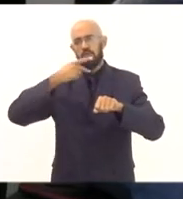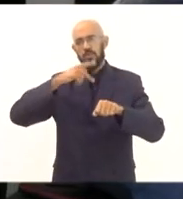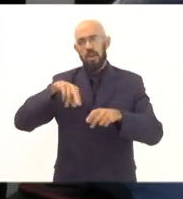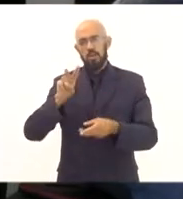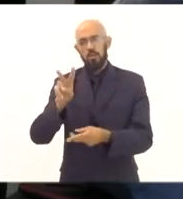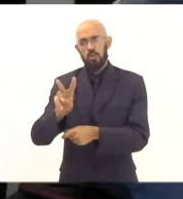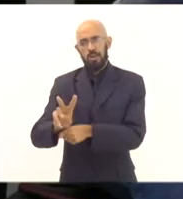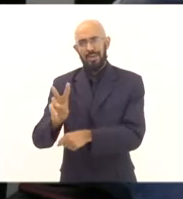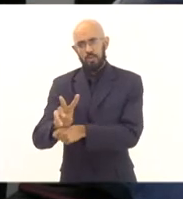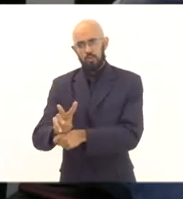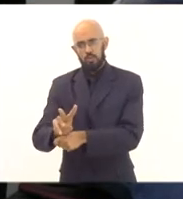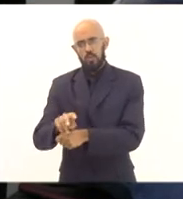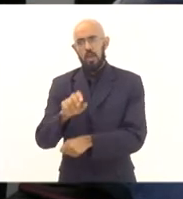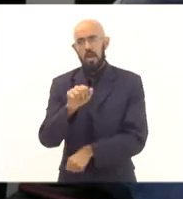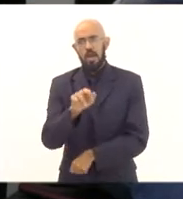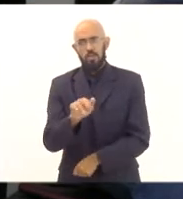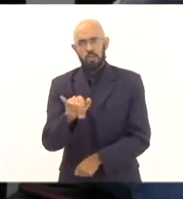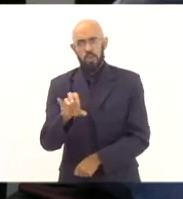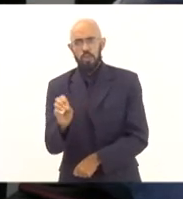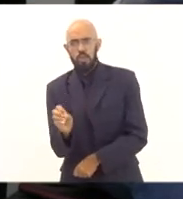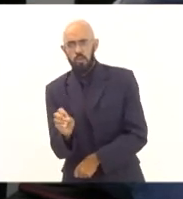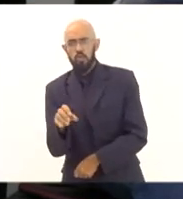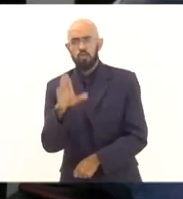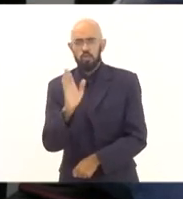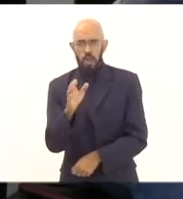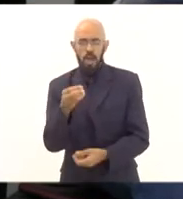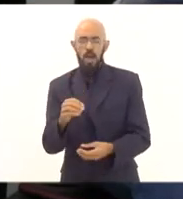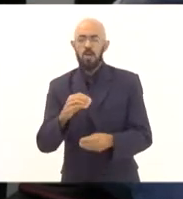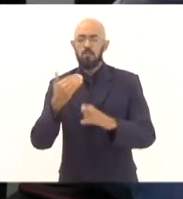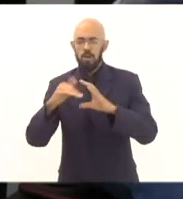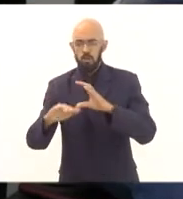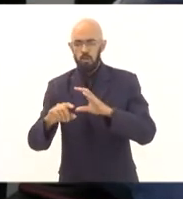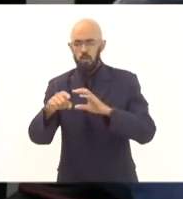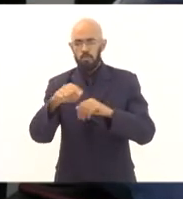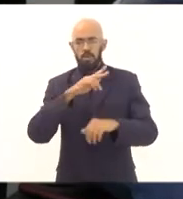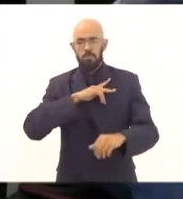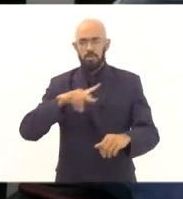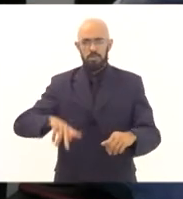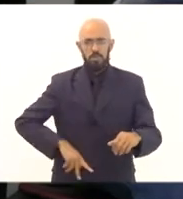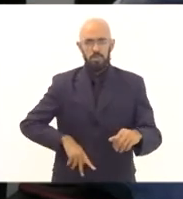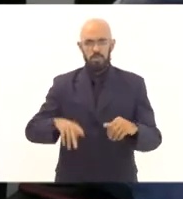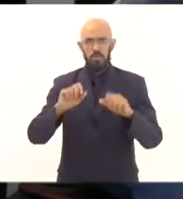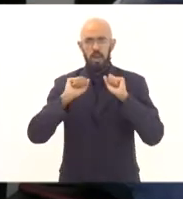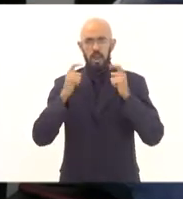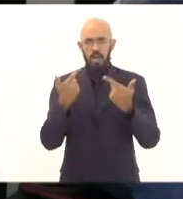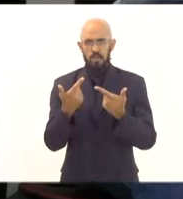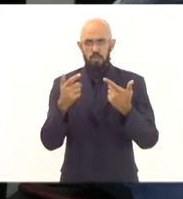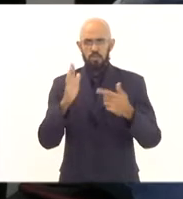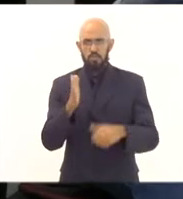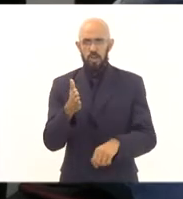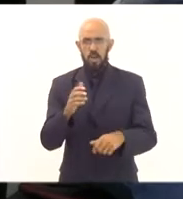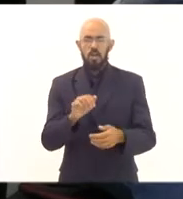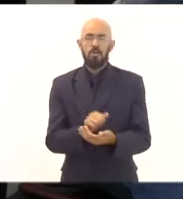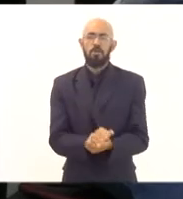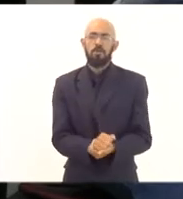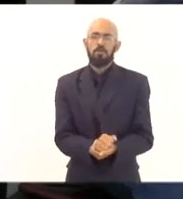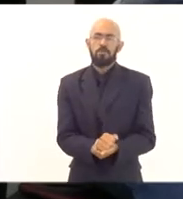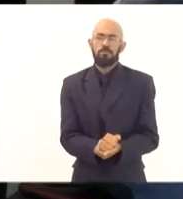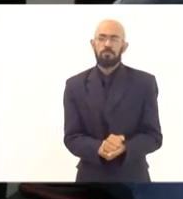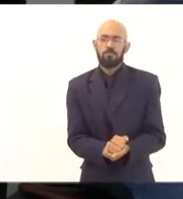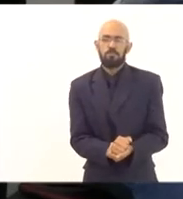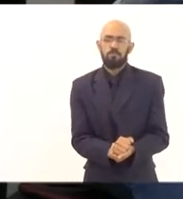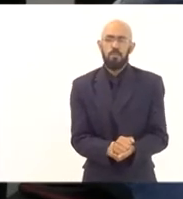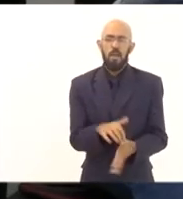crédito a gerry eu já enviou para para ler para a presidência da casa da presidência da alerj mas